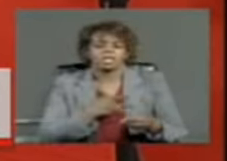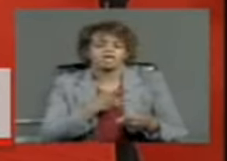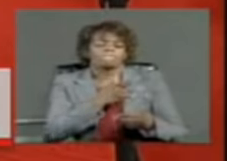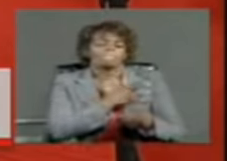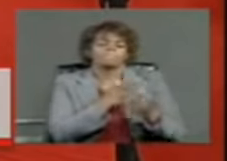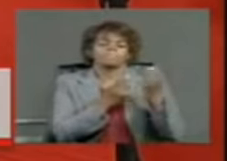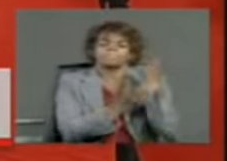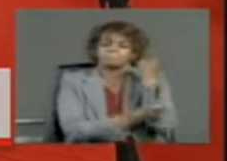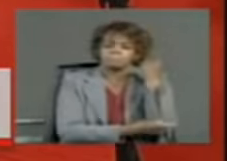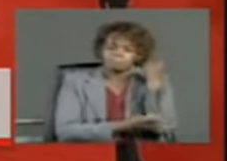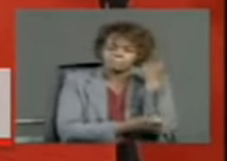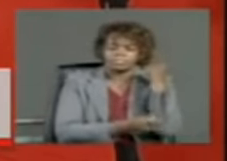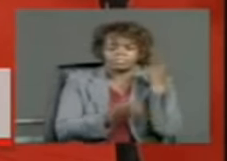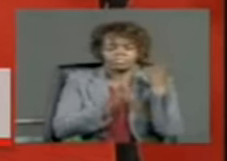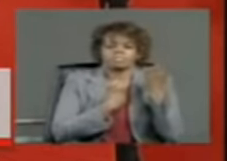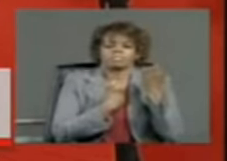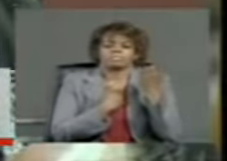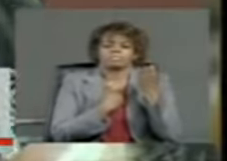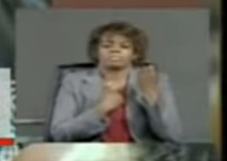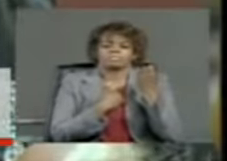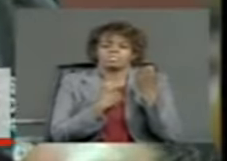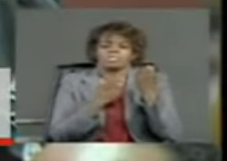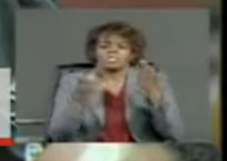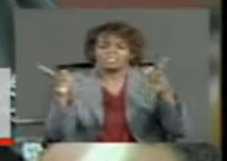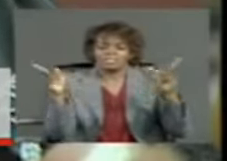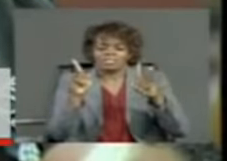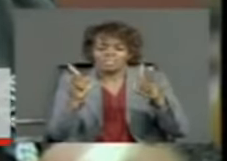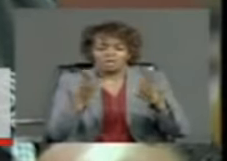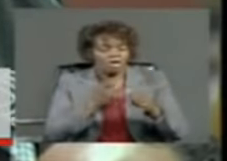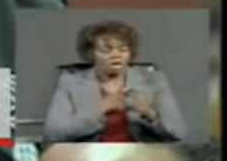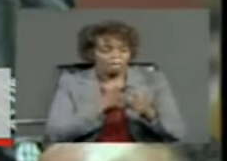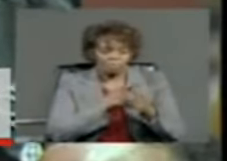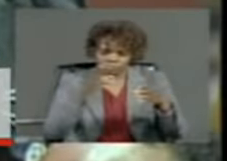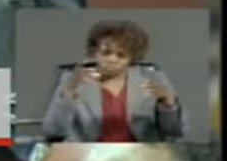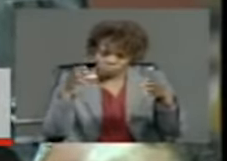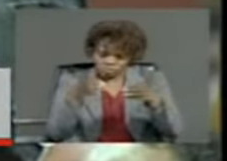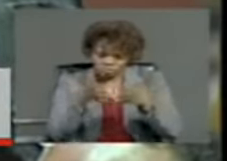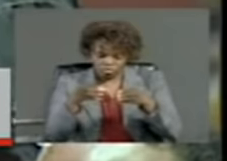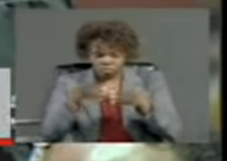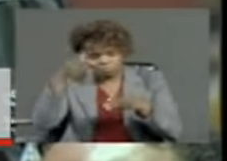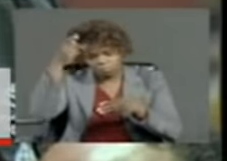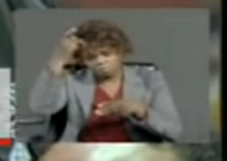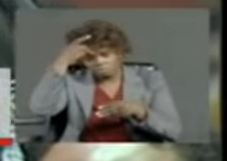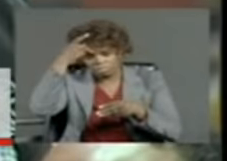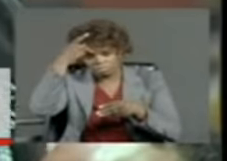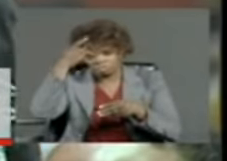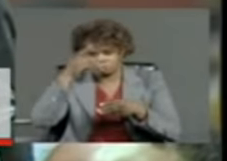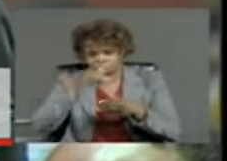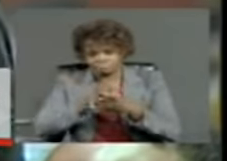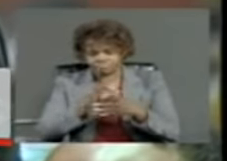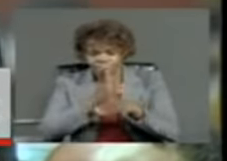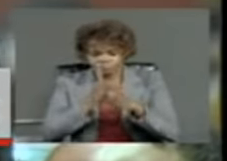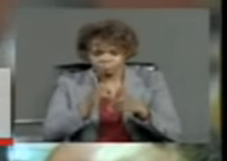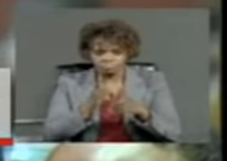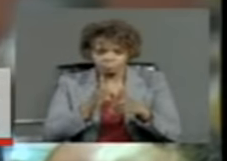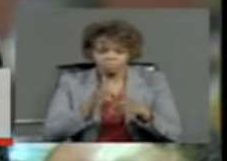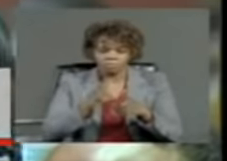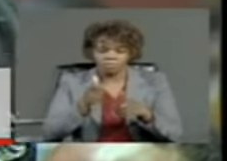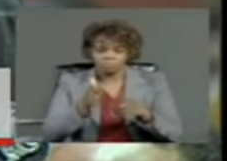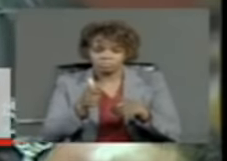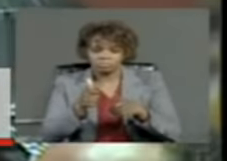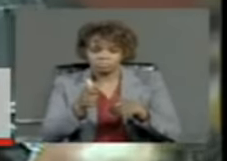consensos, porque na perspectiva da maioria de nós, ou dos que não estão aqui, os que estão aqui são traidores. E são traidores por quê? Excelência,